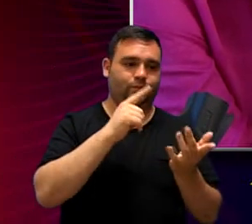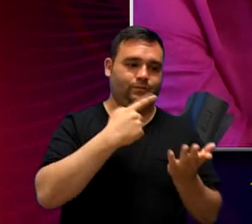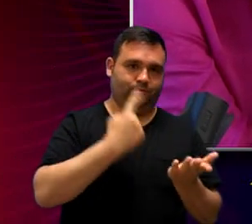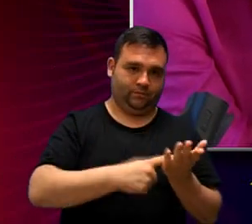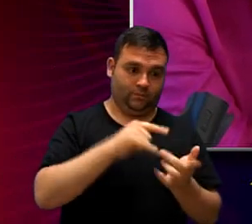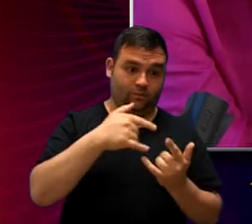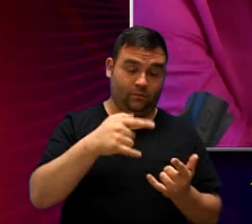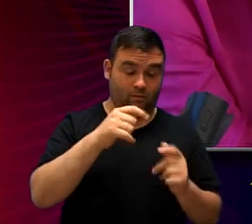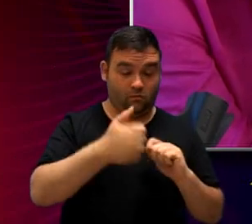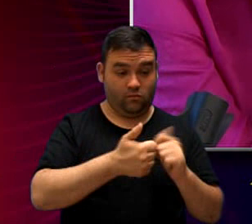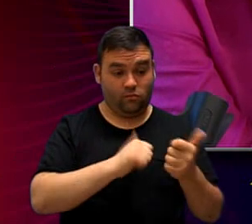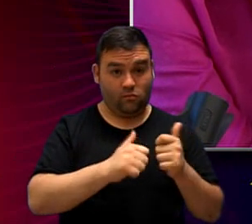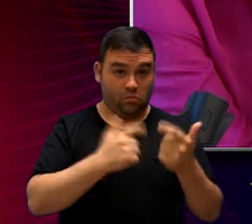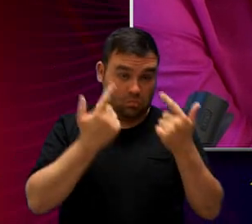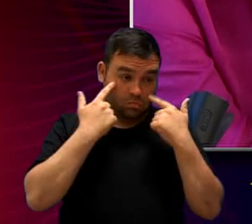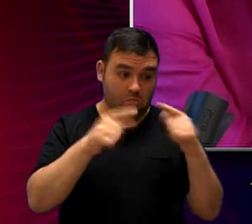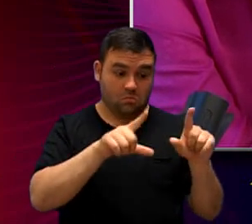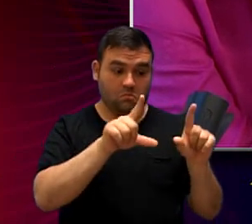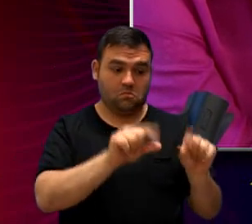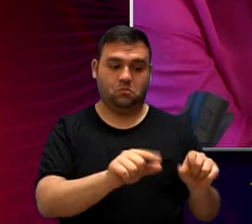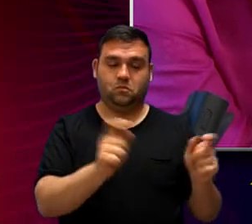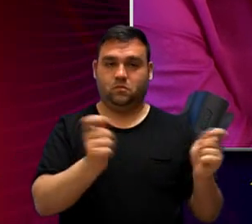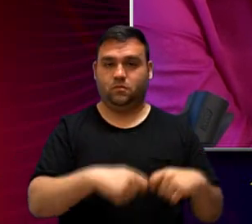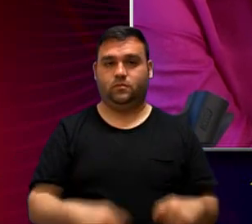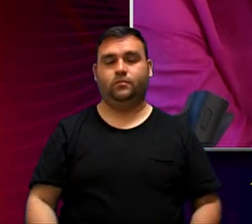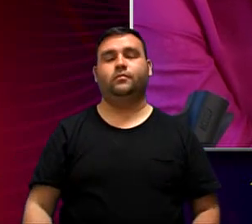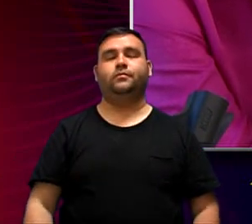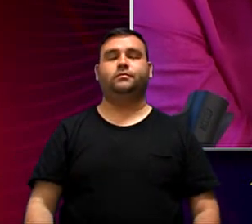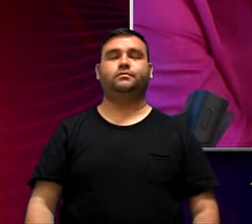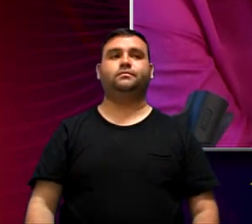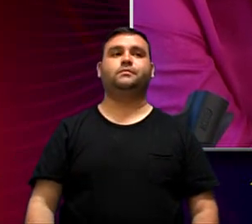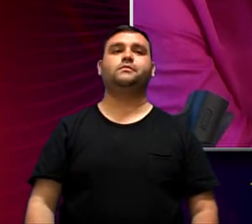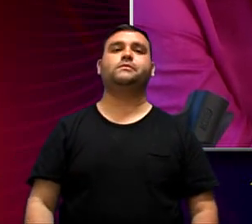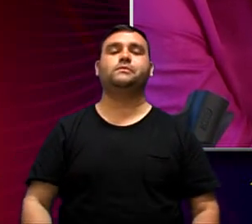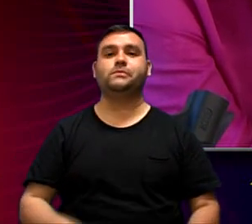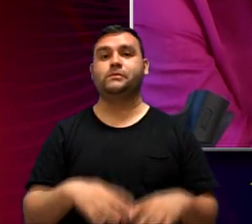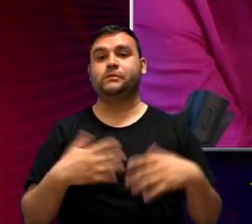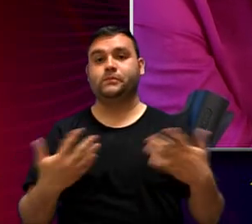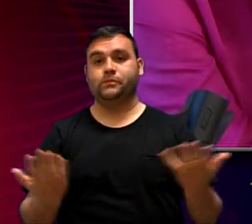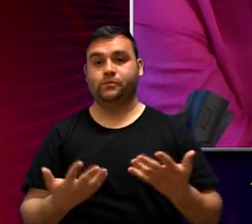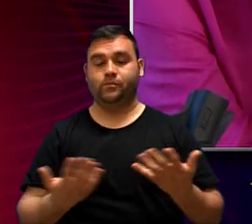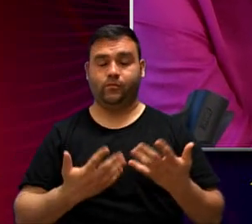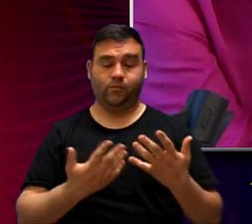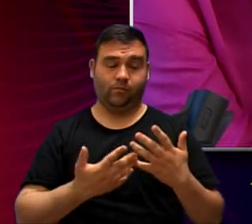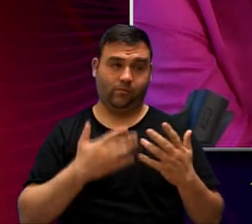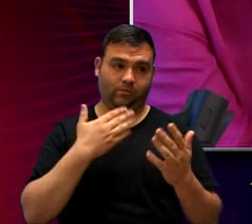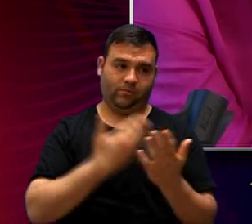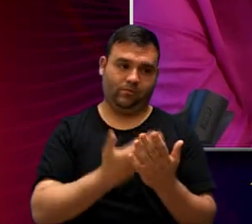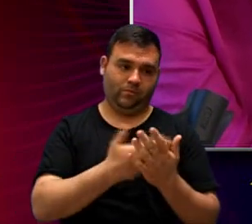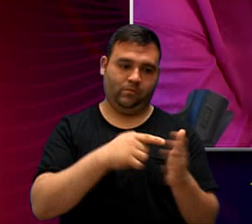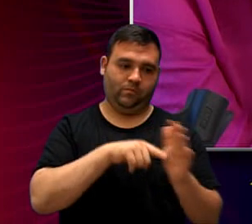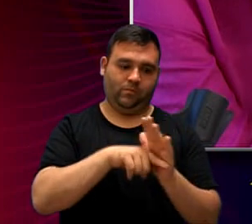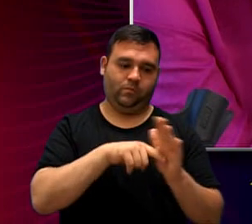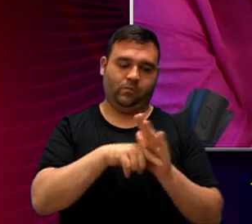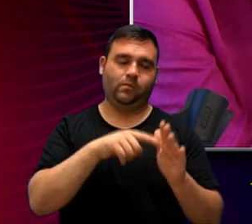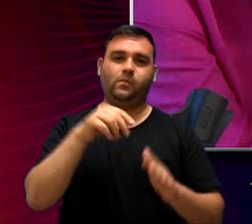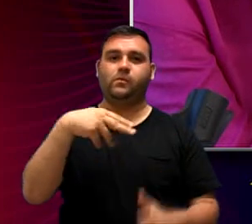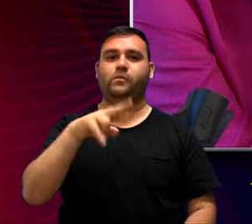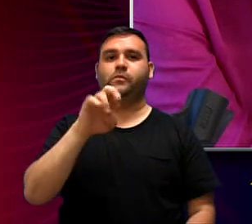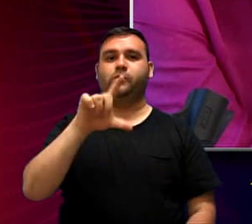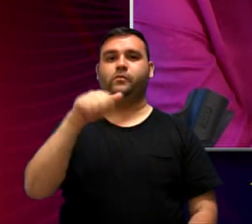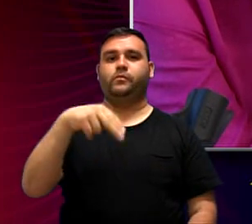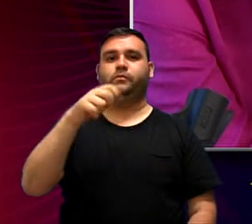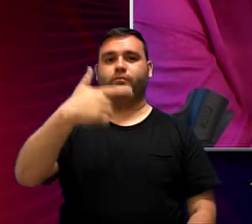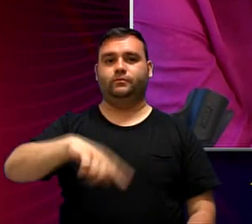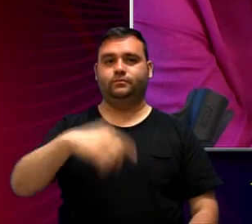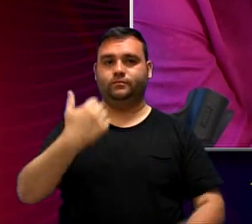e verificar a possibilidade de redução deles. Então, nós estamos analisando, a Marlene depois, acho que até pode falar um pouco